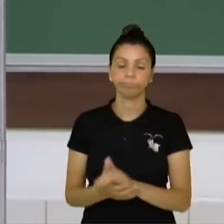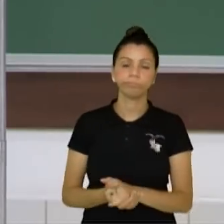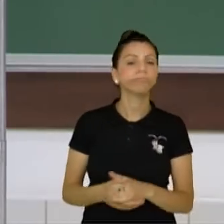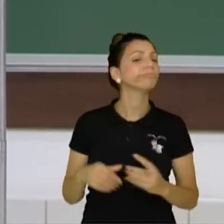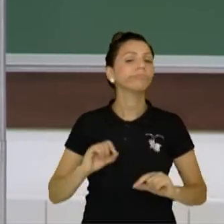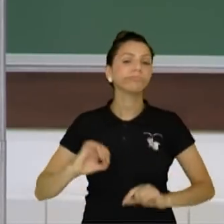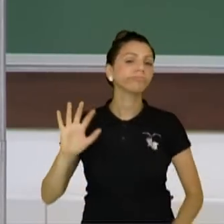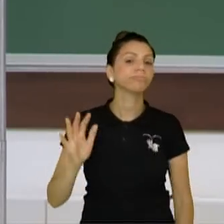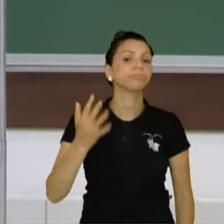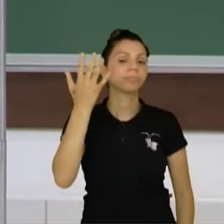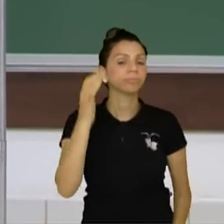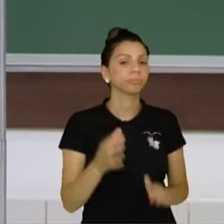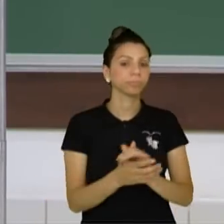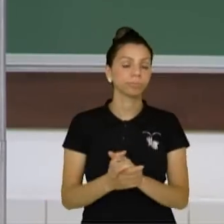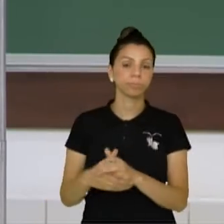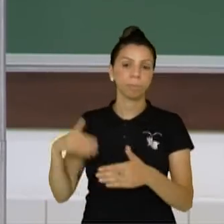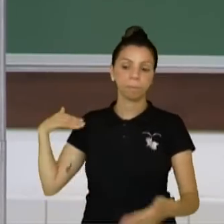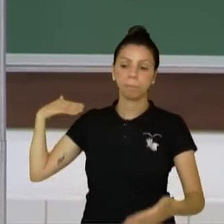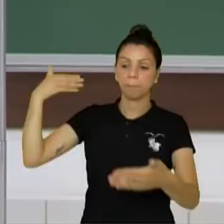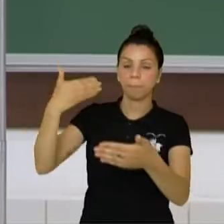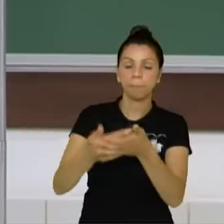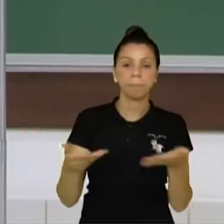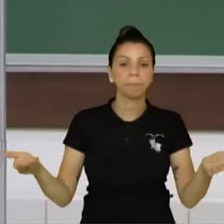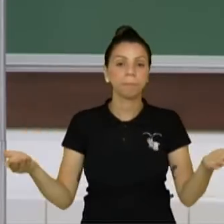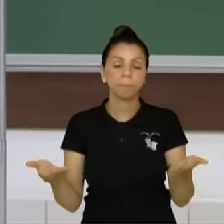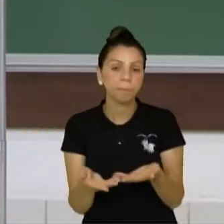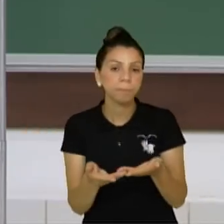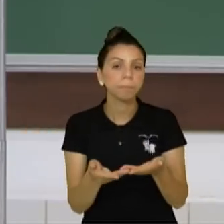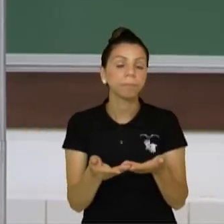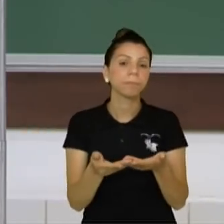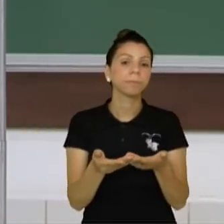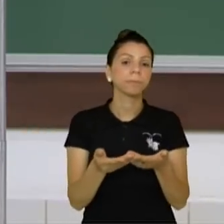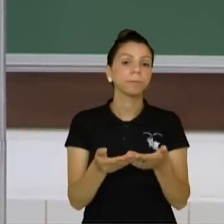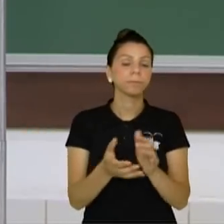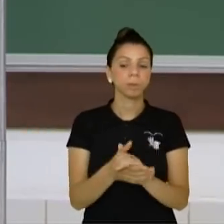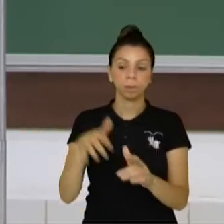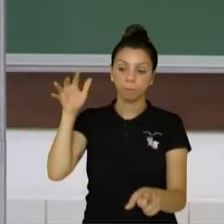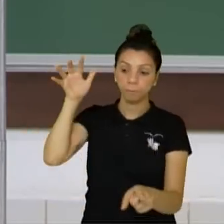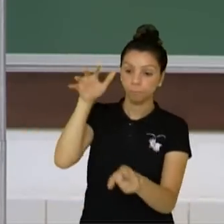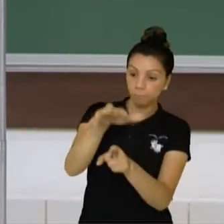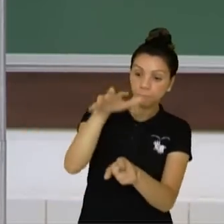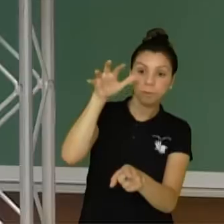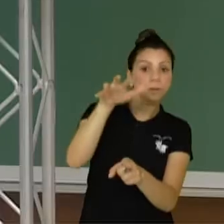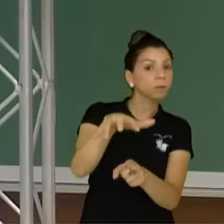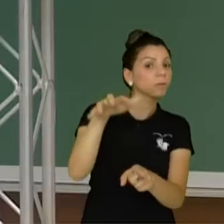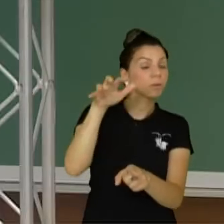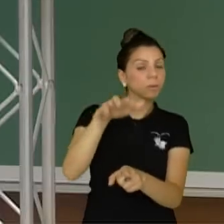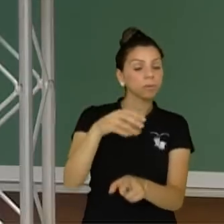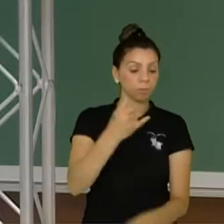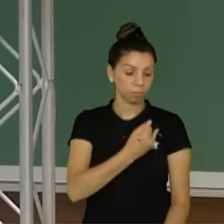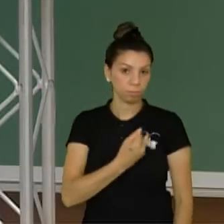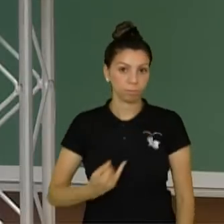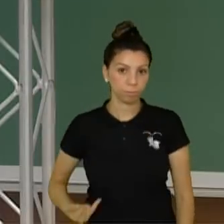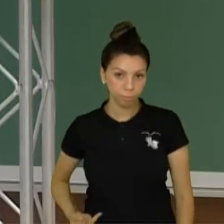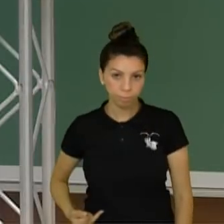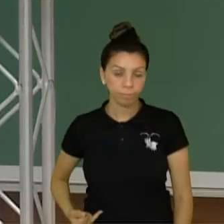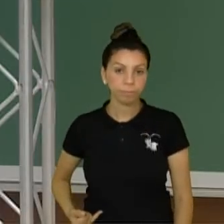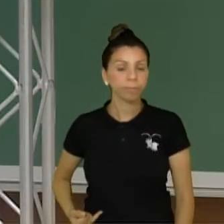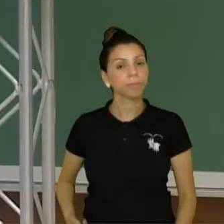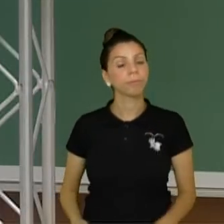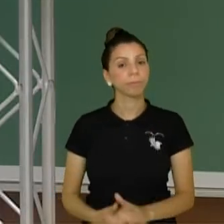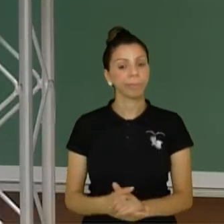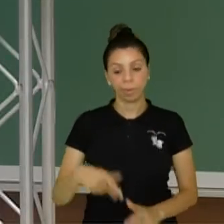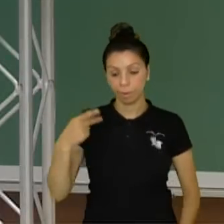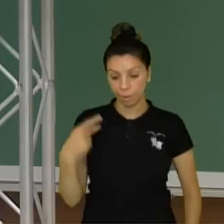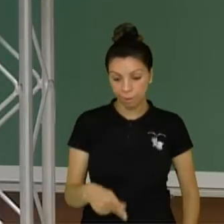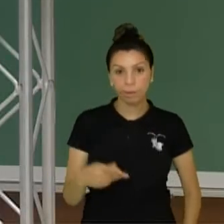vai acontecer? Todo esse processo, ele impactou, ele influenciou no imperialismo, que nessa